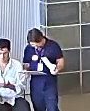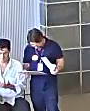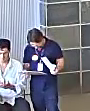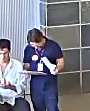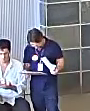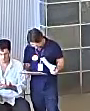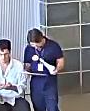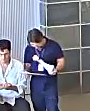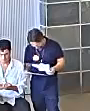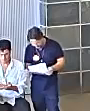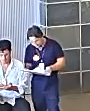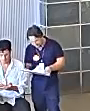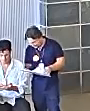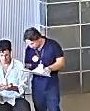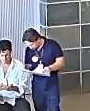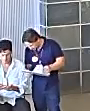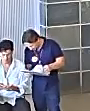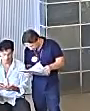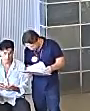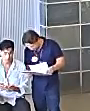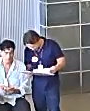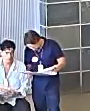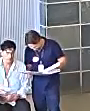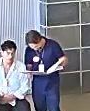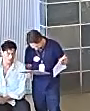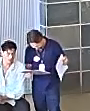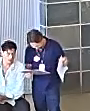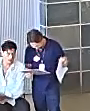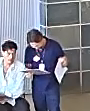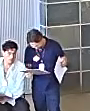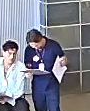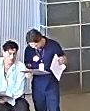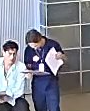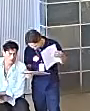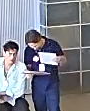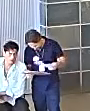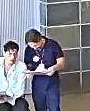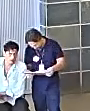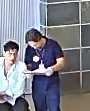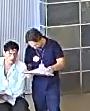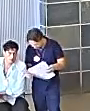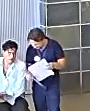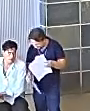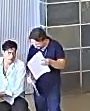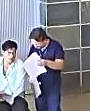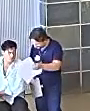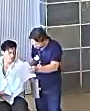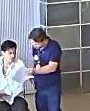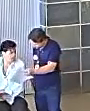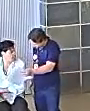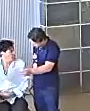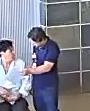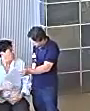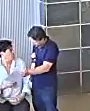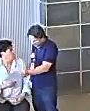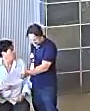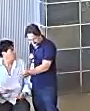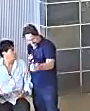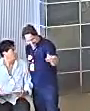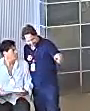estar presente o Ministério Público principalmente porque a gente fez uma mobilização dia 28 Junho do ano